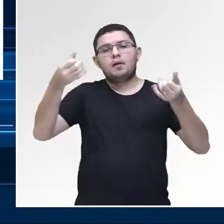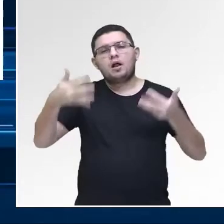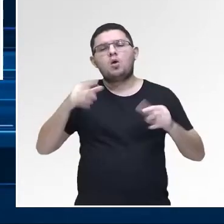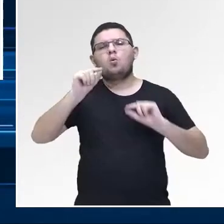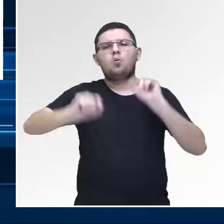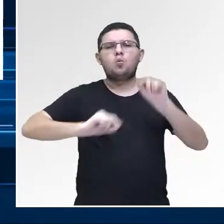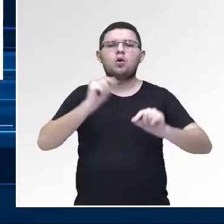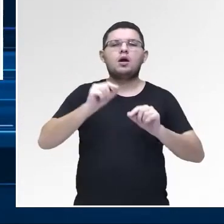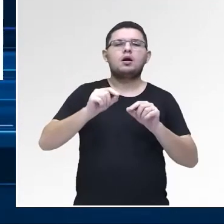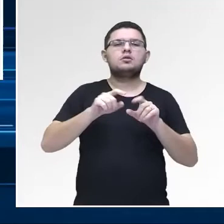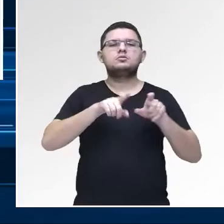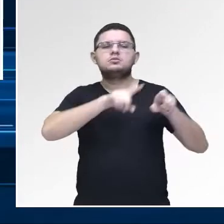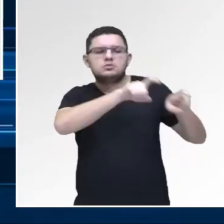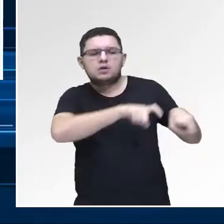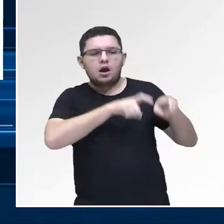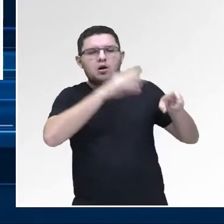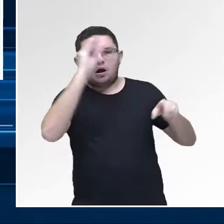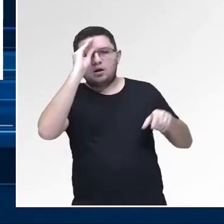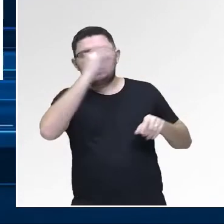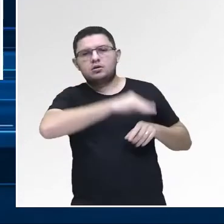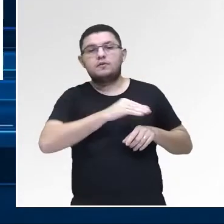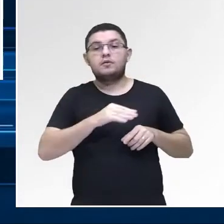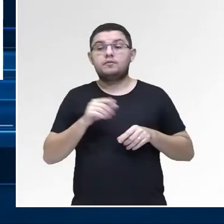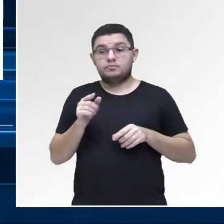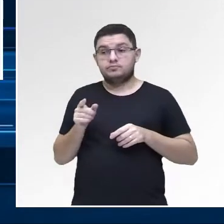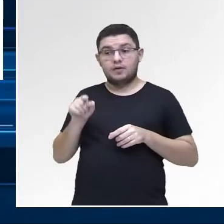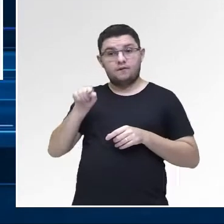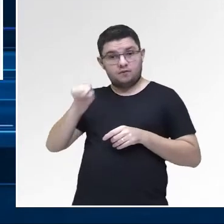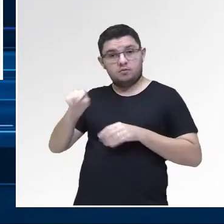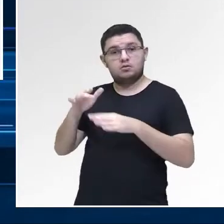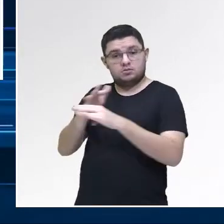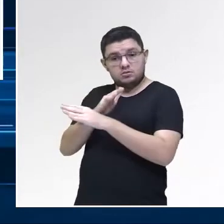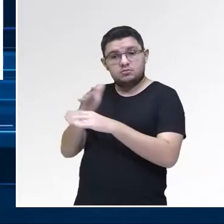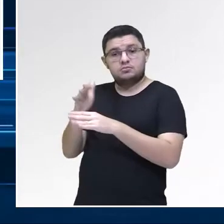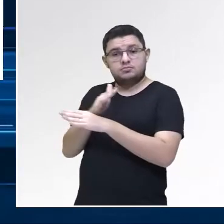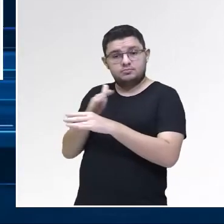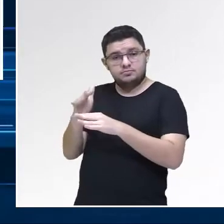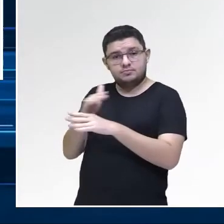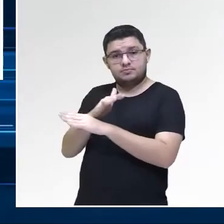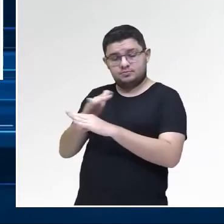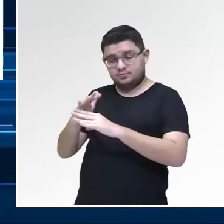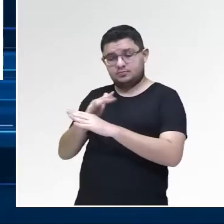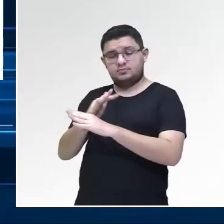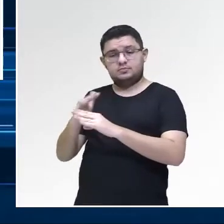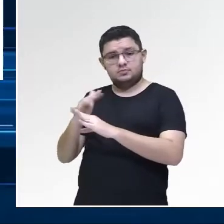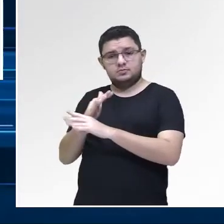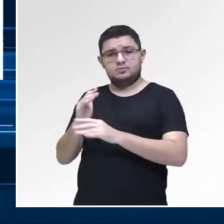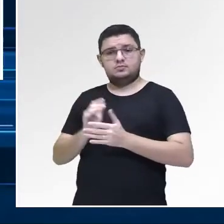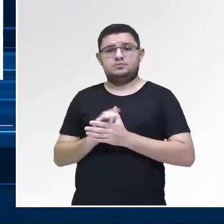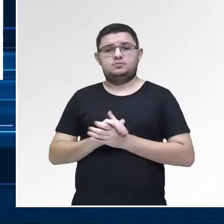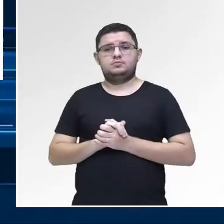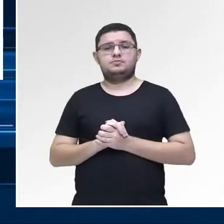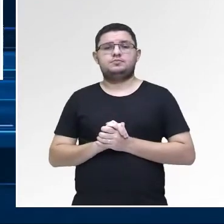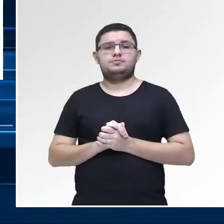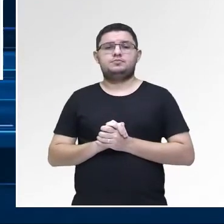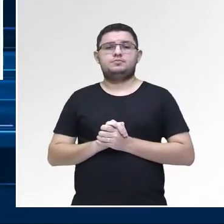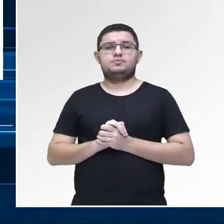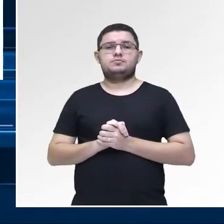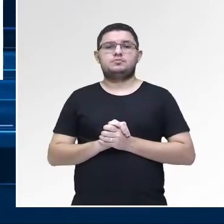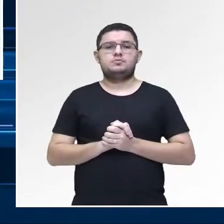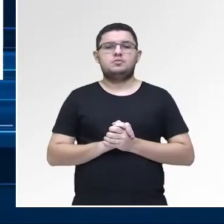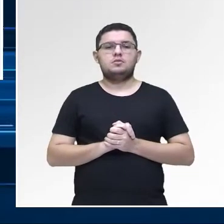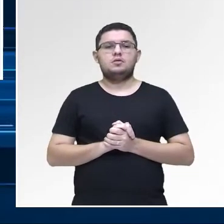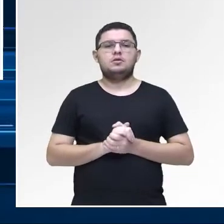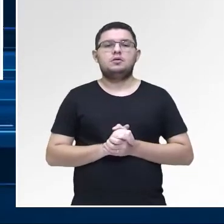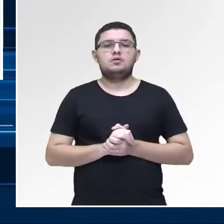e contando as suas histórias, né, sobre o porquê saíram aí de suas cidades e migraram até a